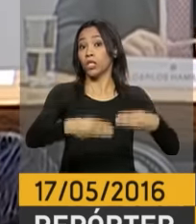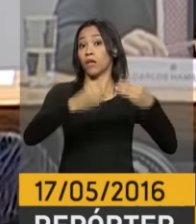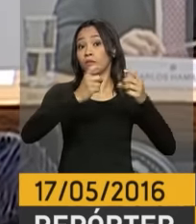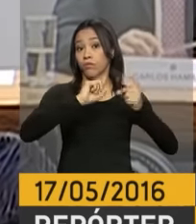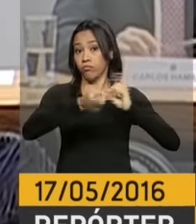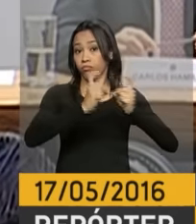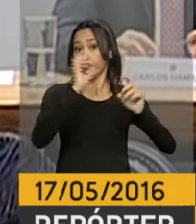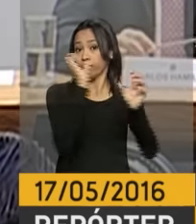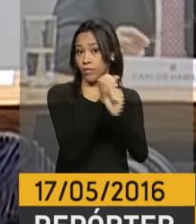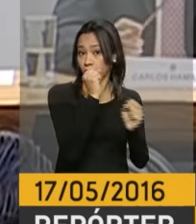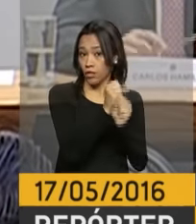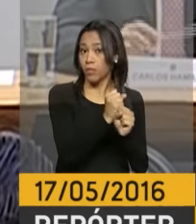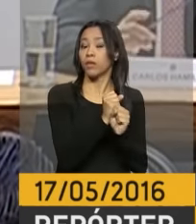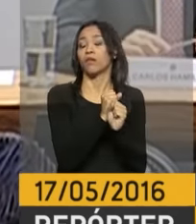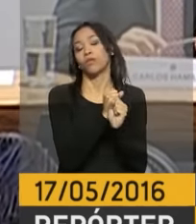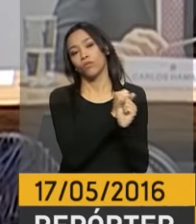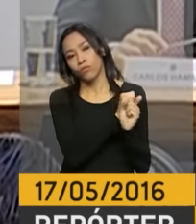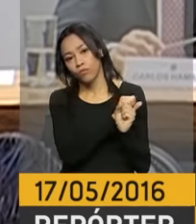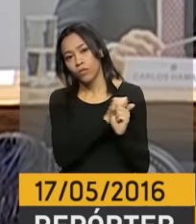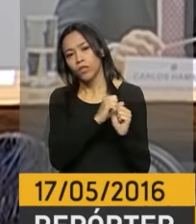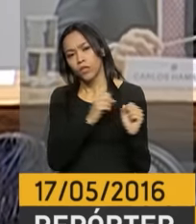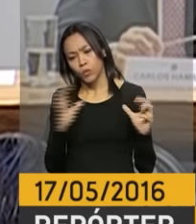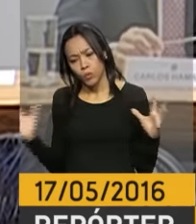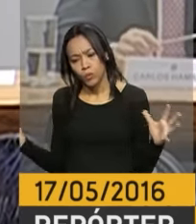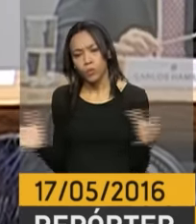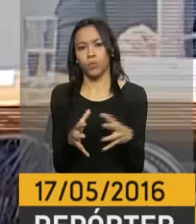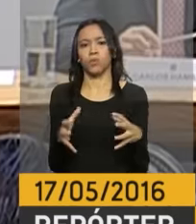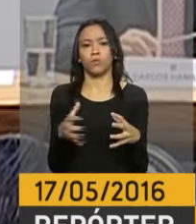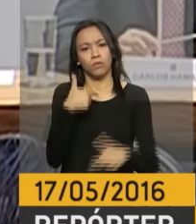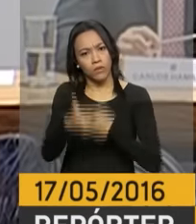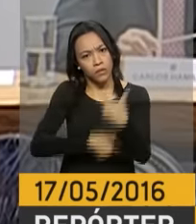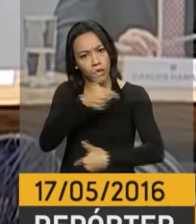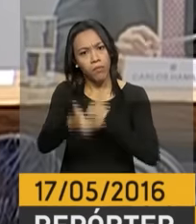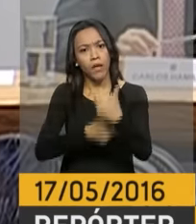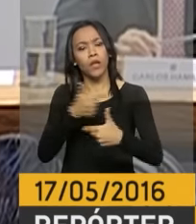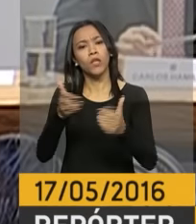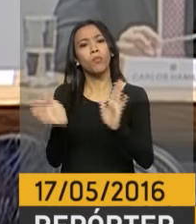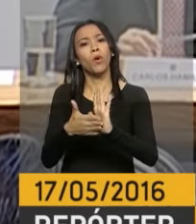nisso intensamente e vamos estar, evidentemente, propondo a nova meta